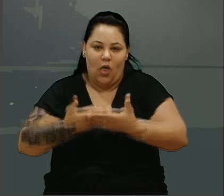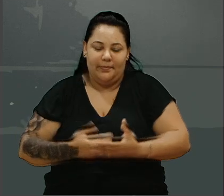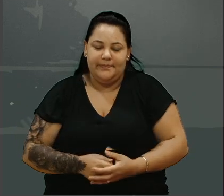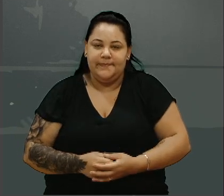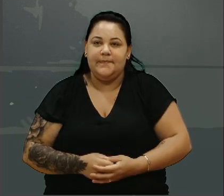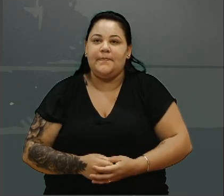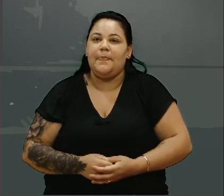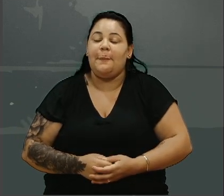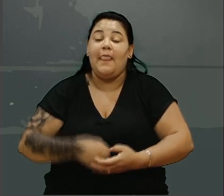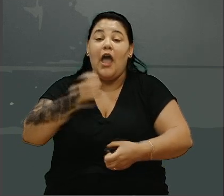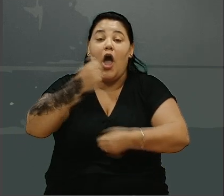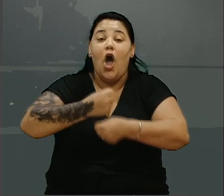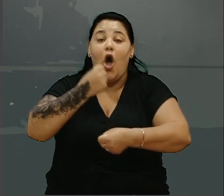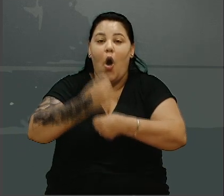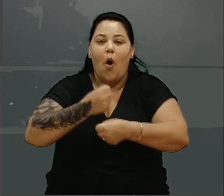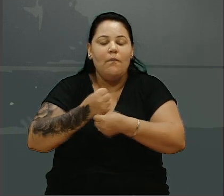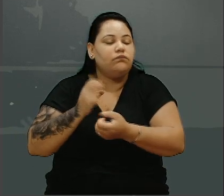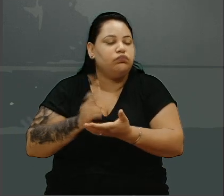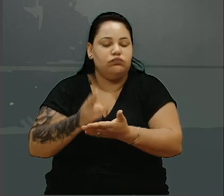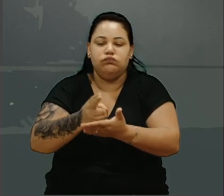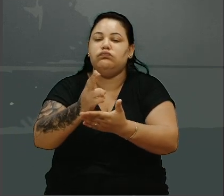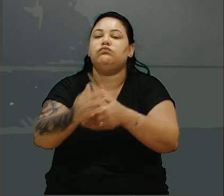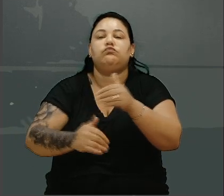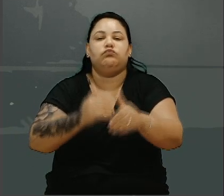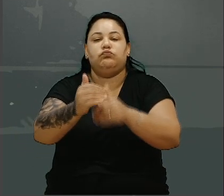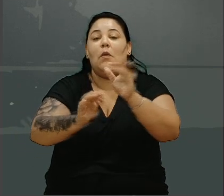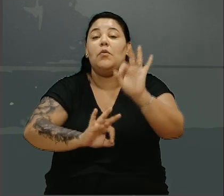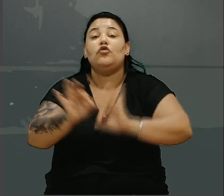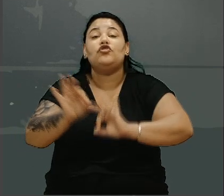Obras em andamentos, projetos.